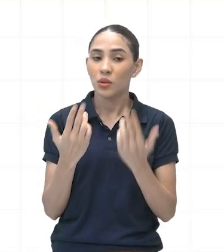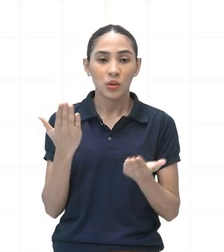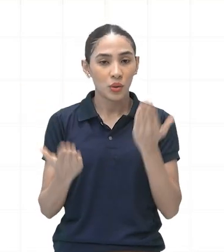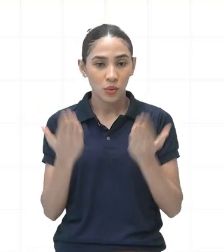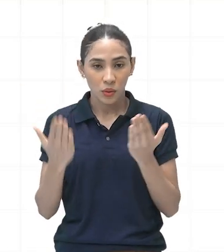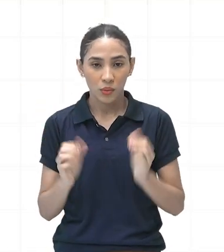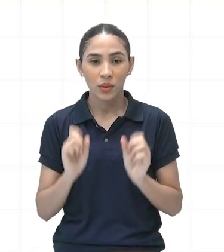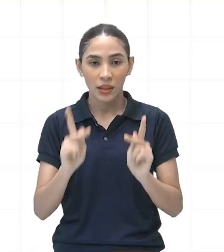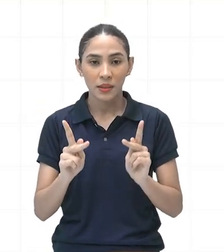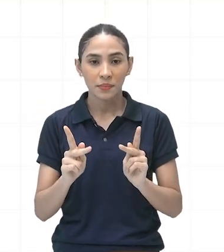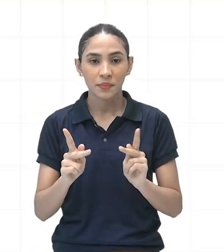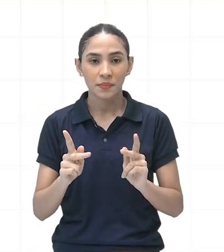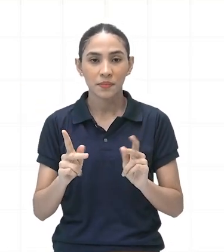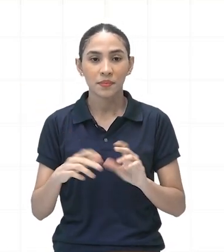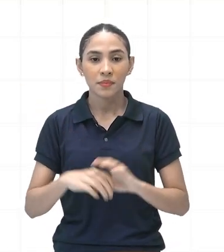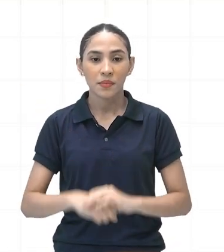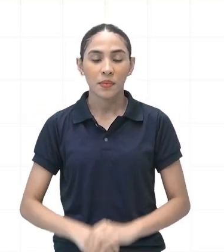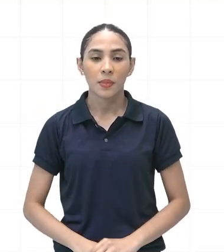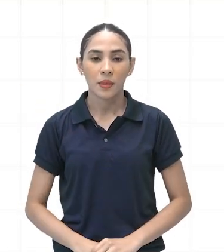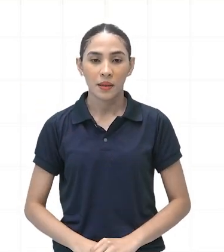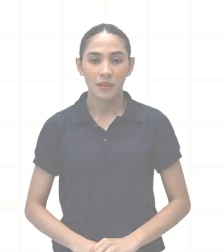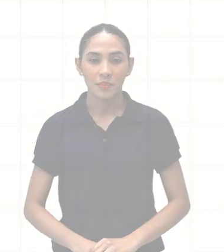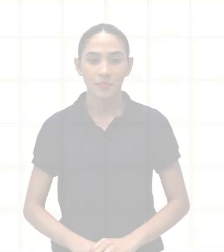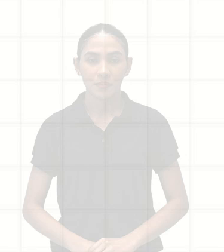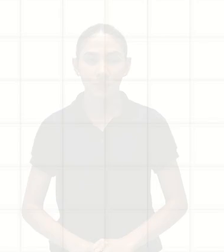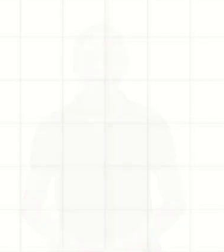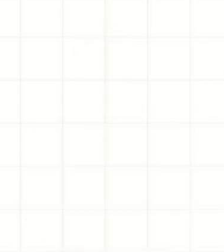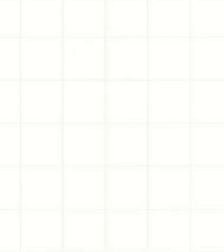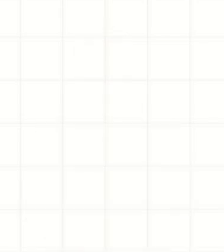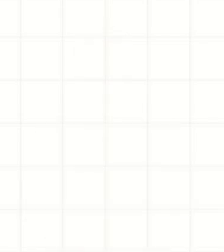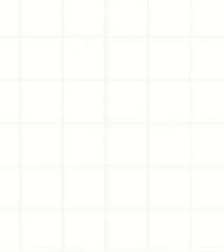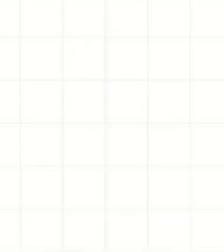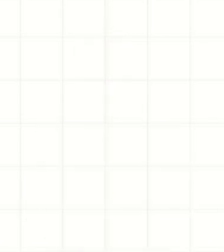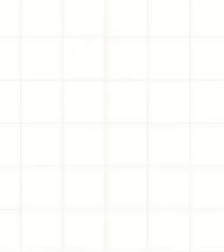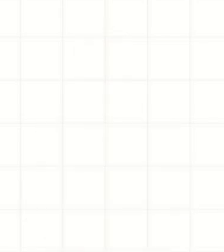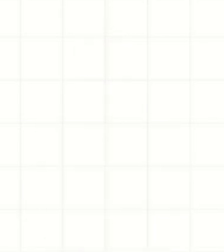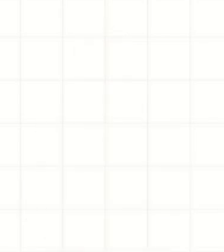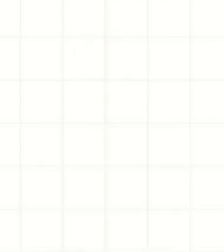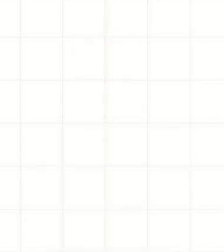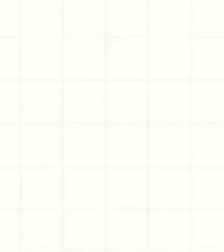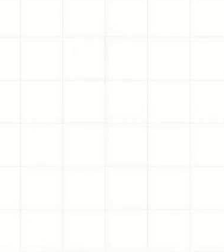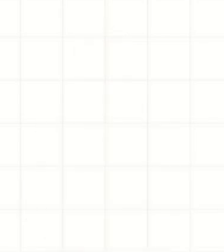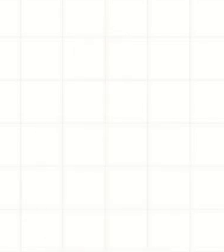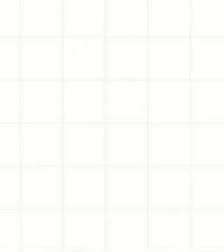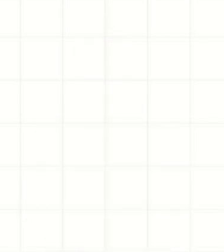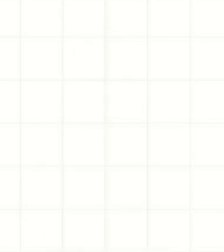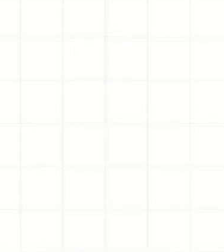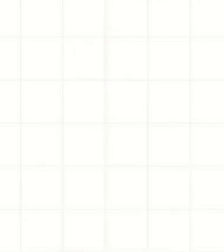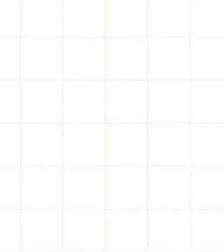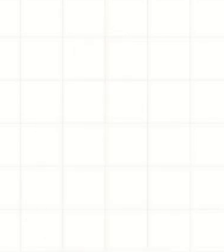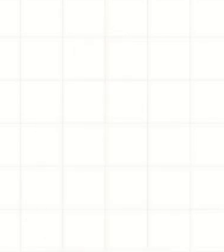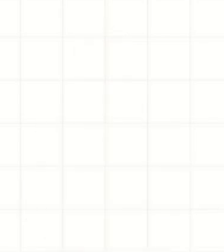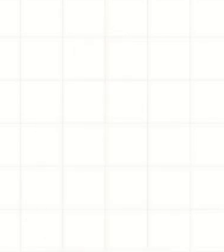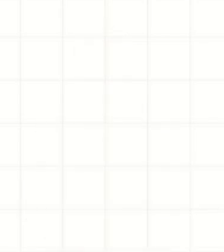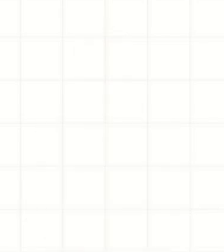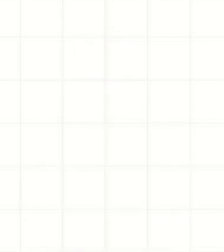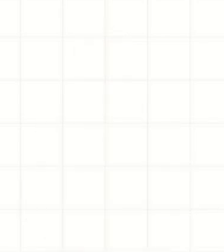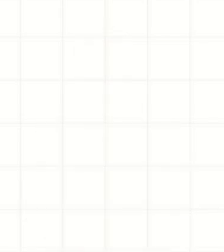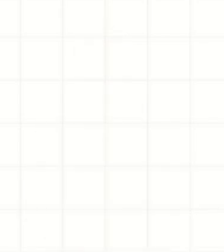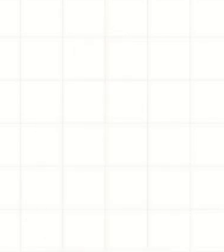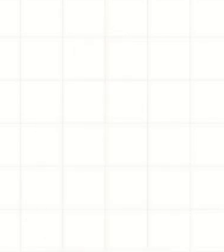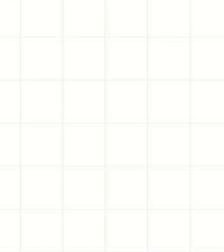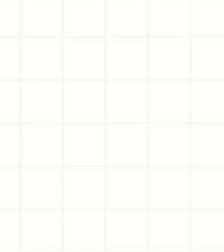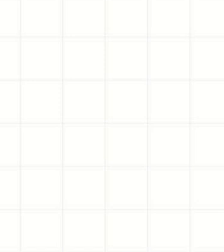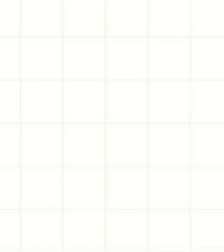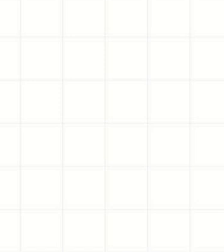proporção, certo? Então, muito bem. Depois que eu montar a proporção, Aí eu vou aplicar aí, né,